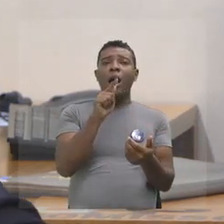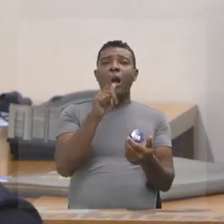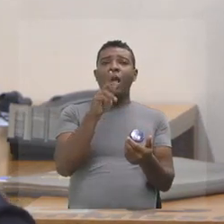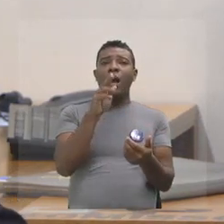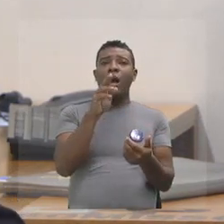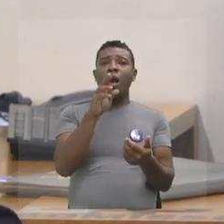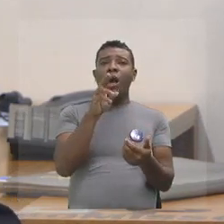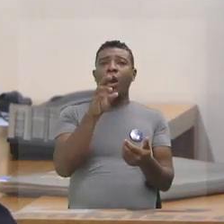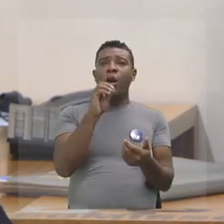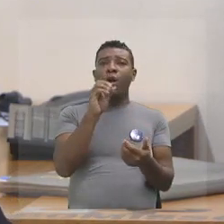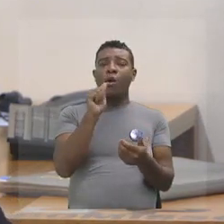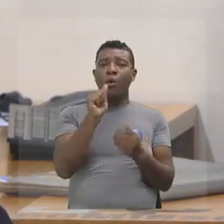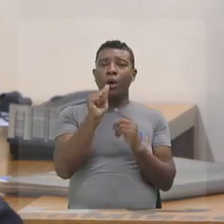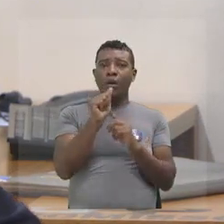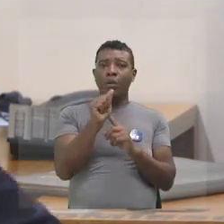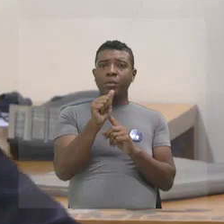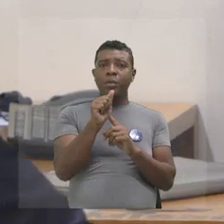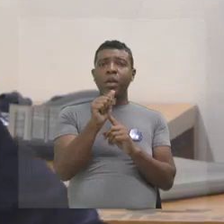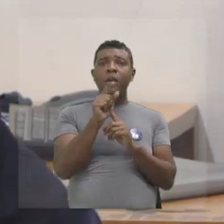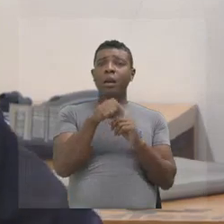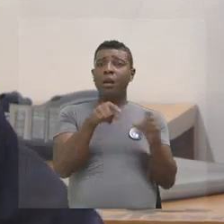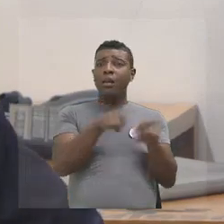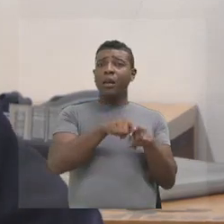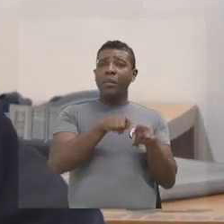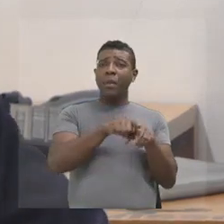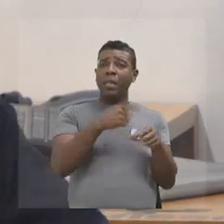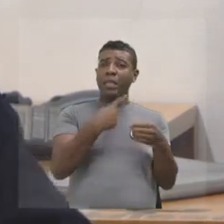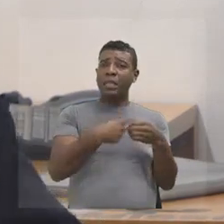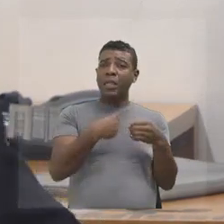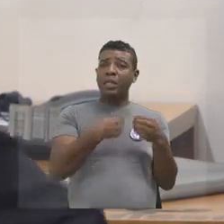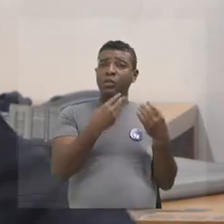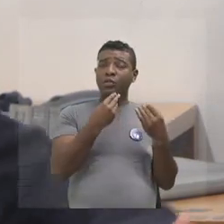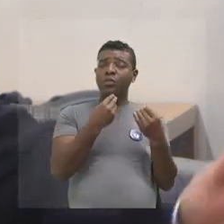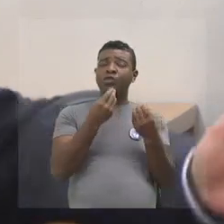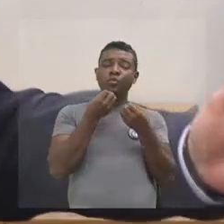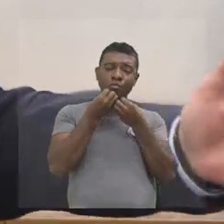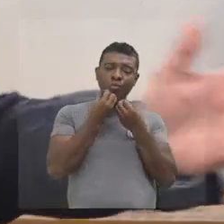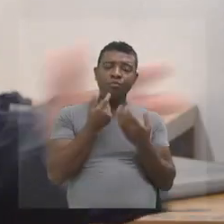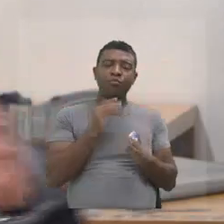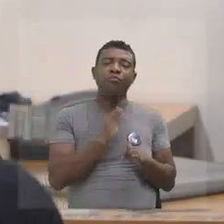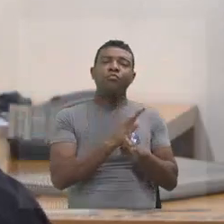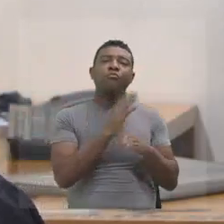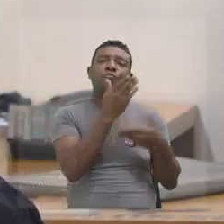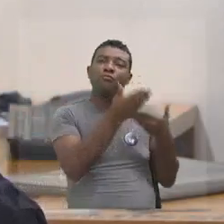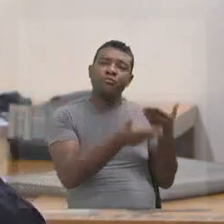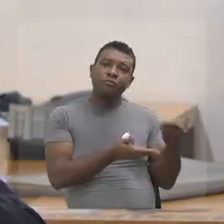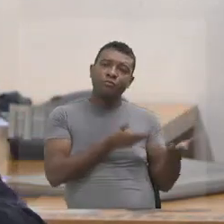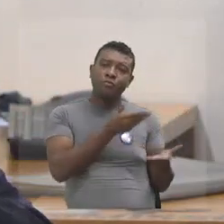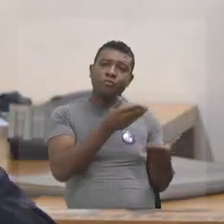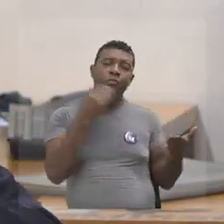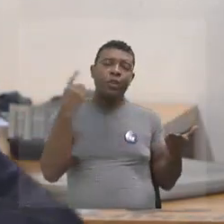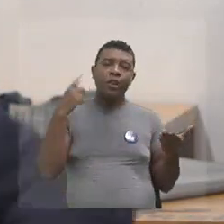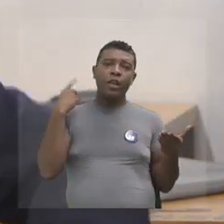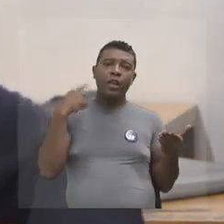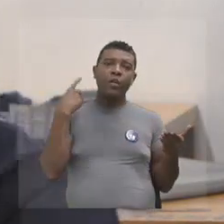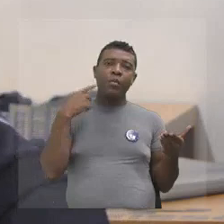uma cidade que é muito bem cuidada também né pelo nosso Deputado